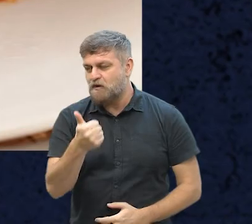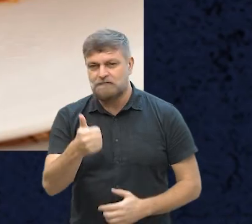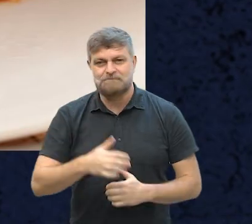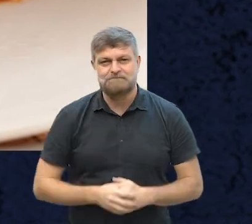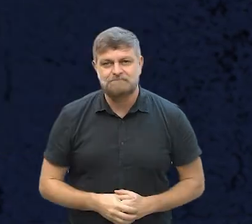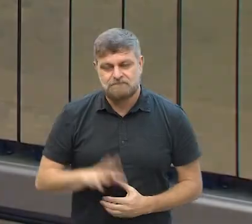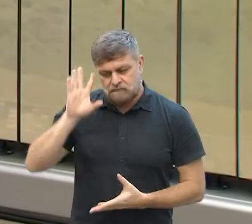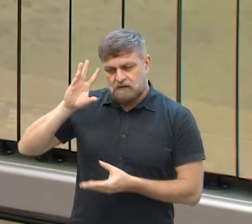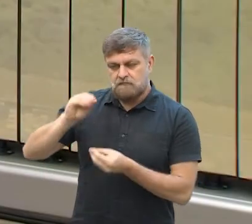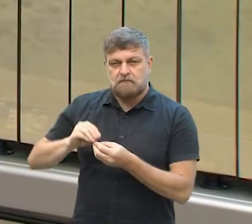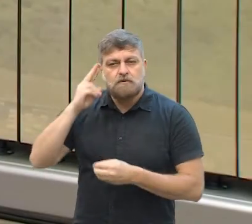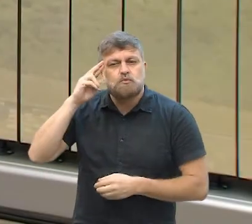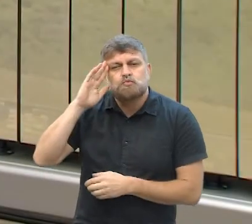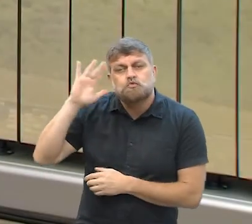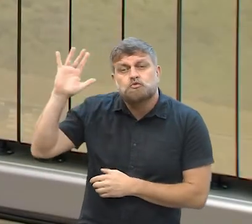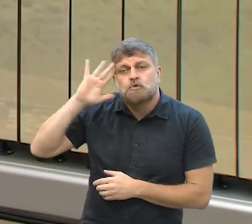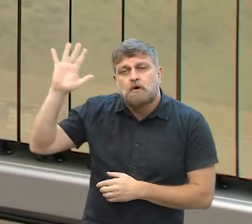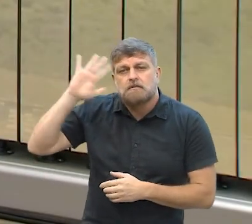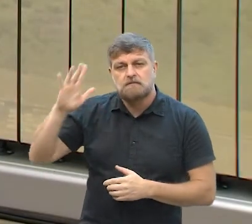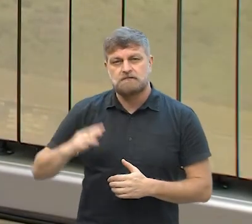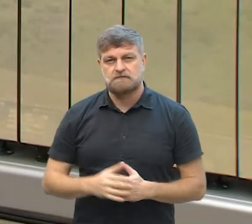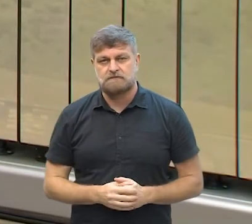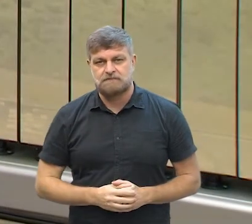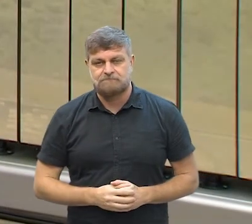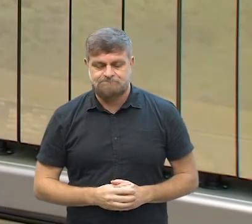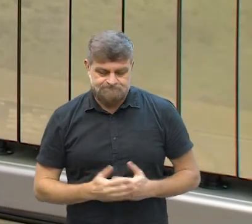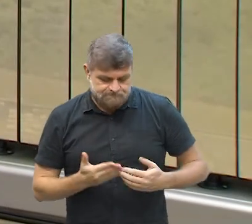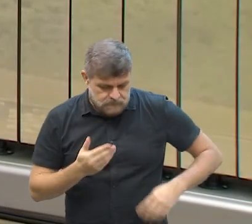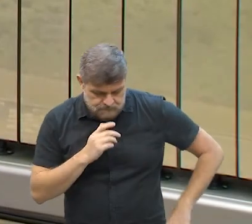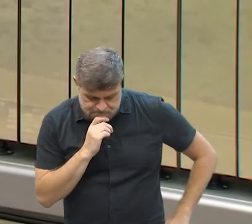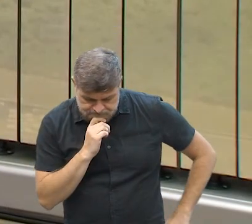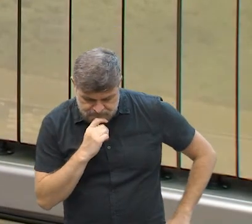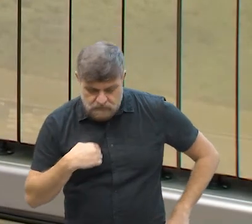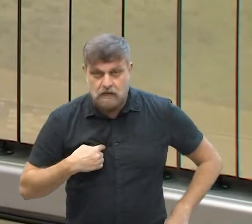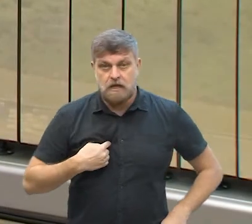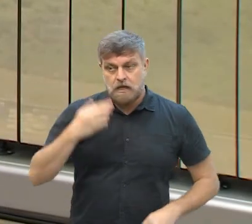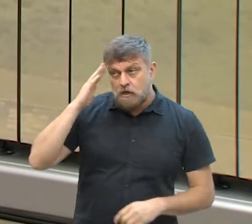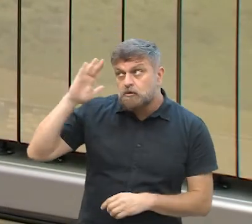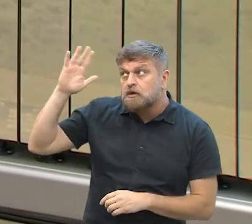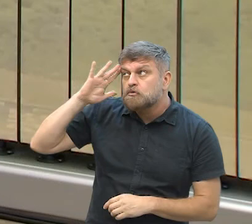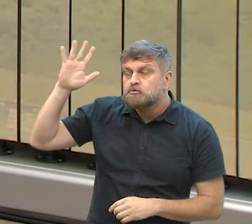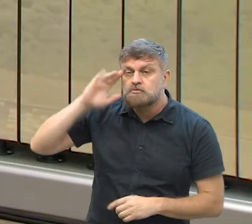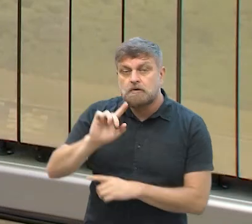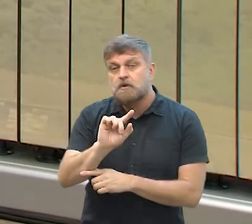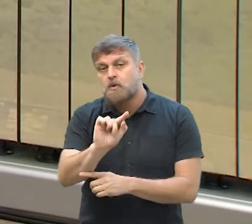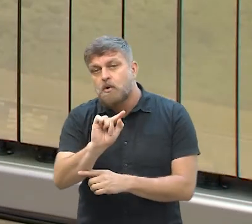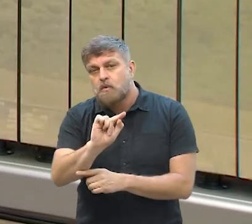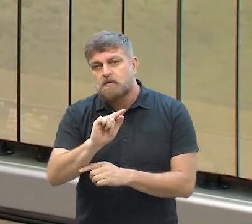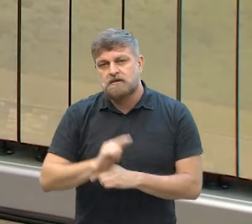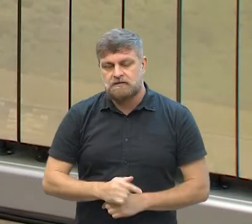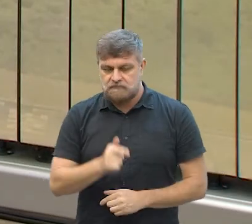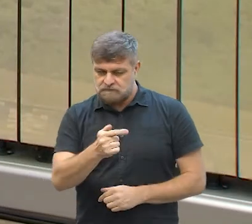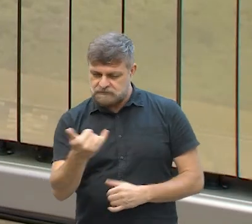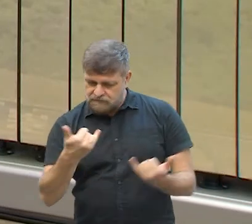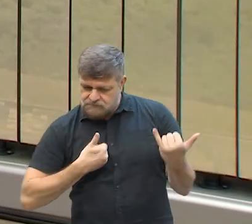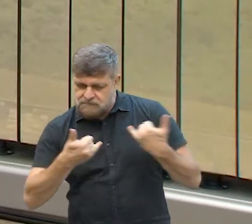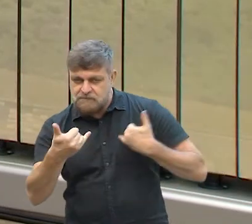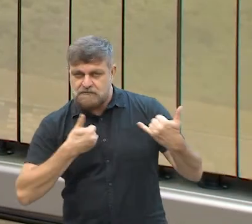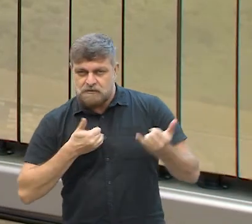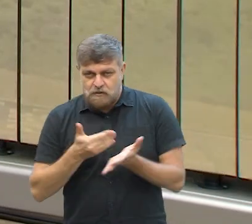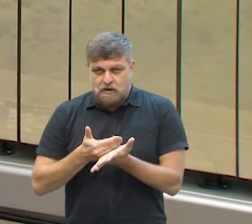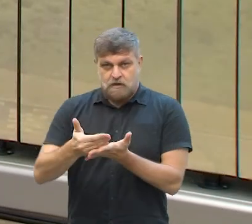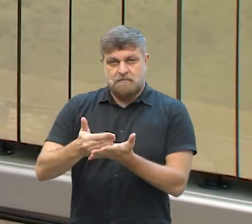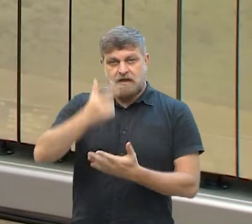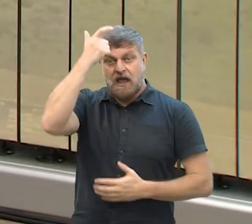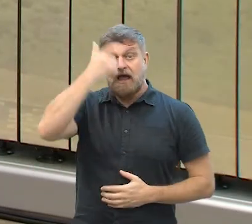bom. Boa. E para a gente encerrar, um sonho? Um sonho? Eu tenho um sonho, sim, né? Até você